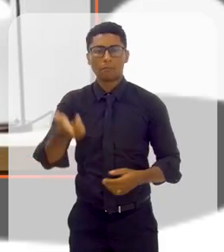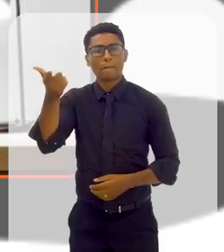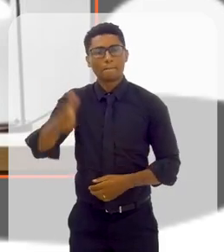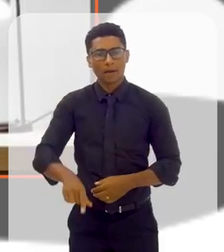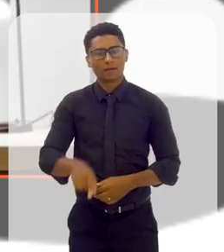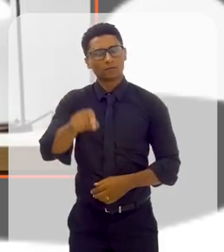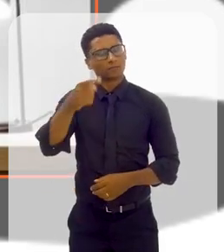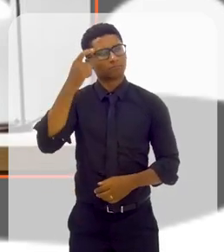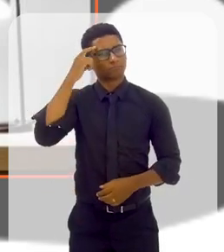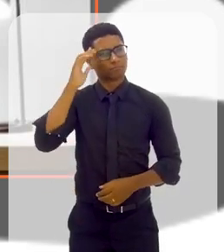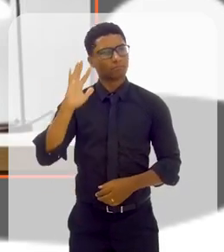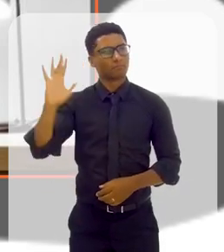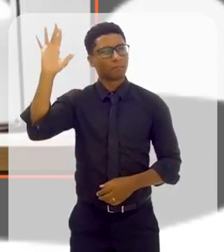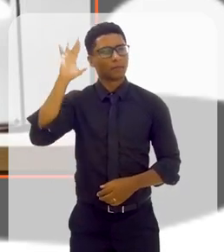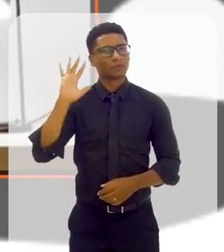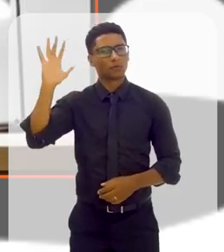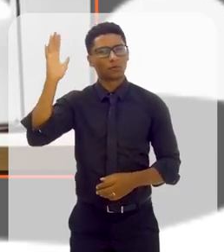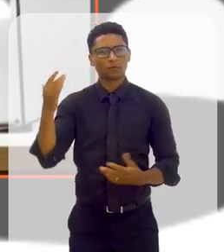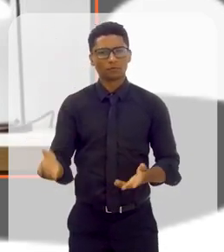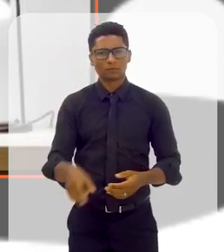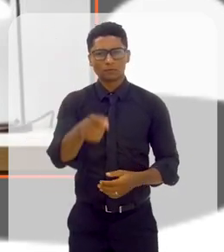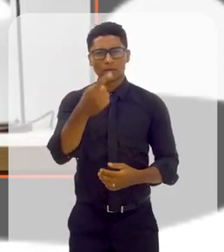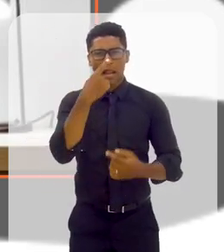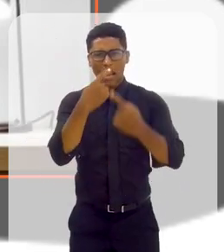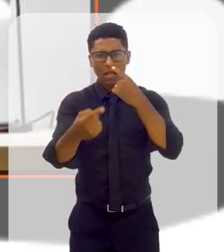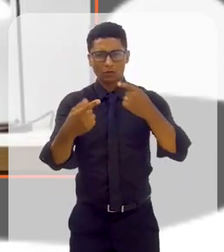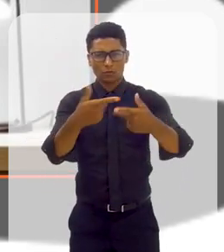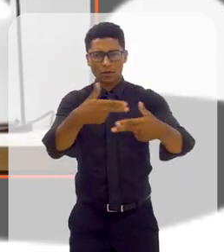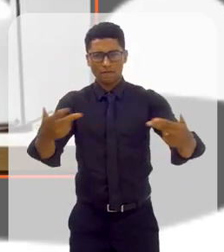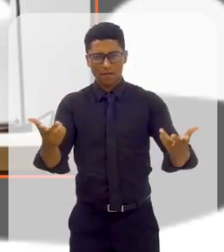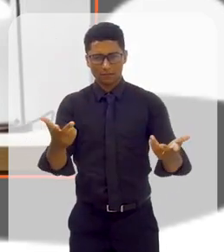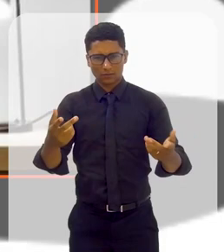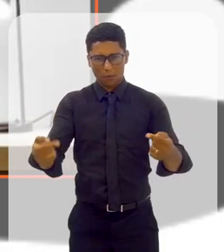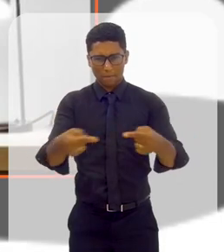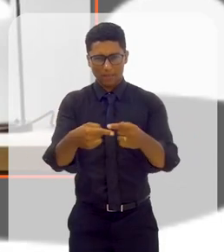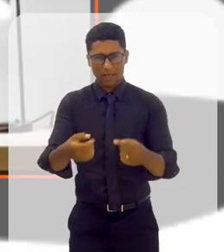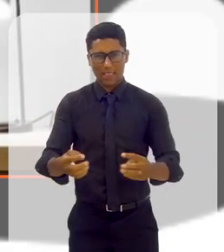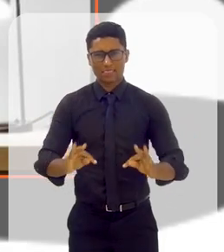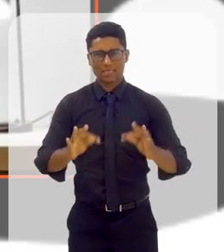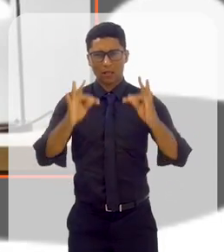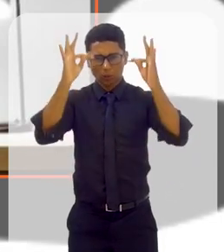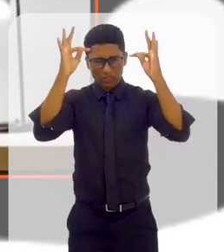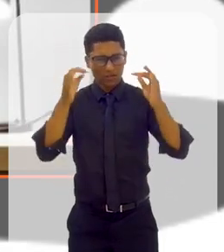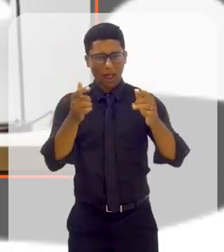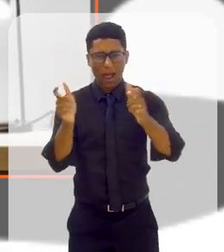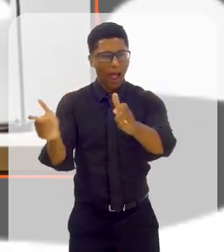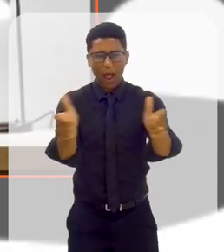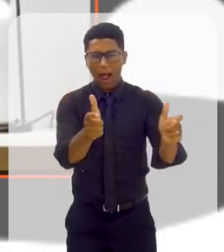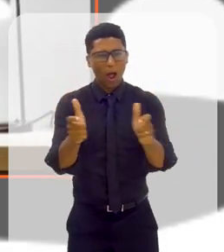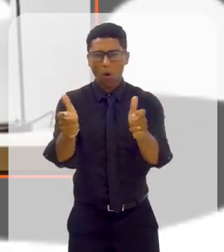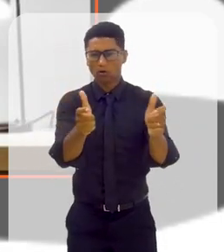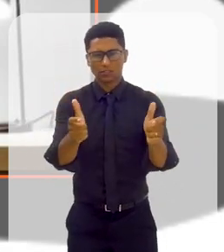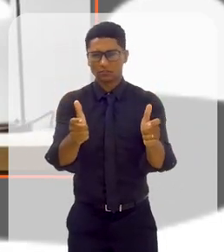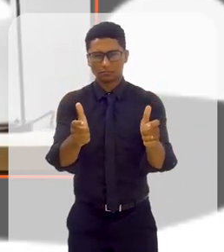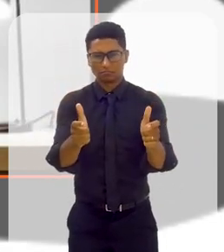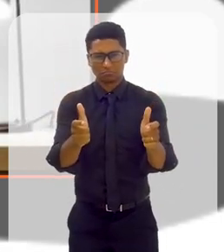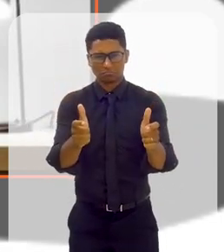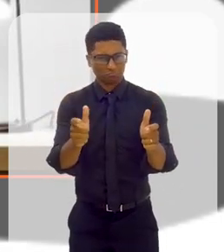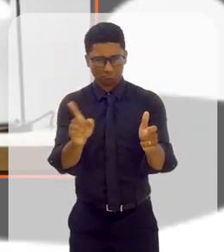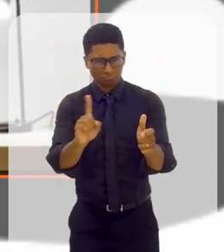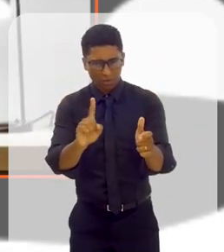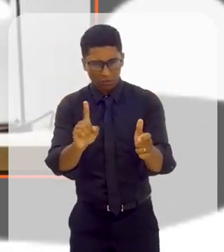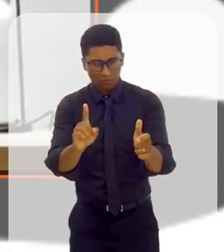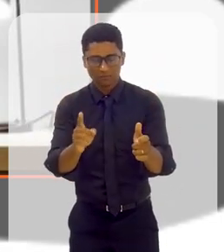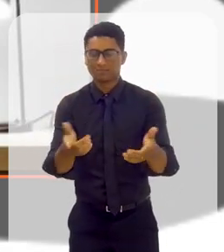passou pela sua cabeça qual o destino do seu lixo eletrônico? Se você respondeu não em quaisquer dos casos, seu lugar é